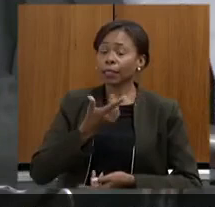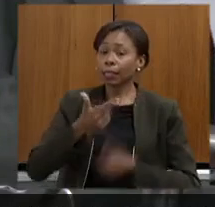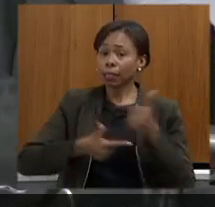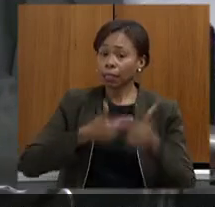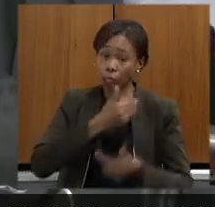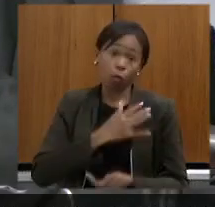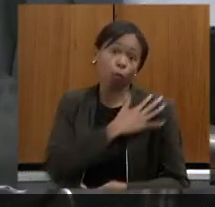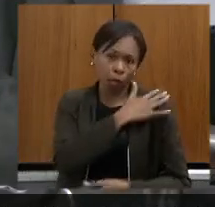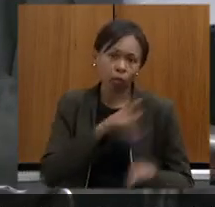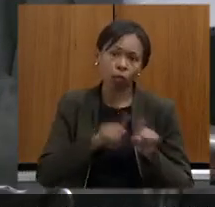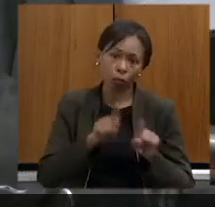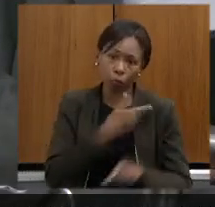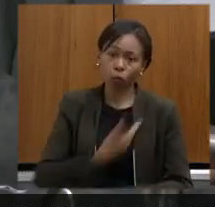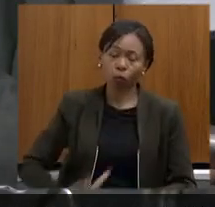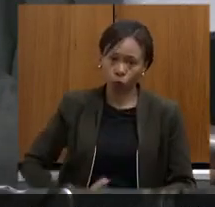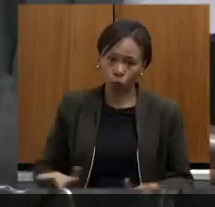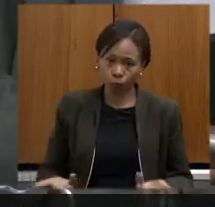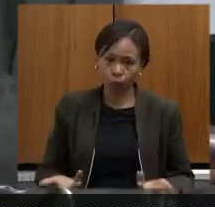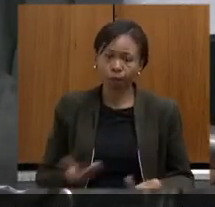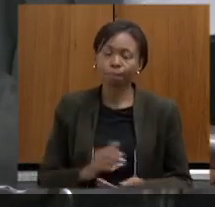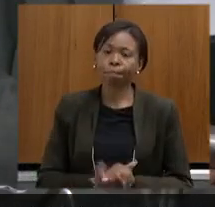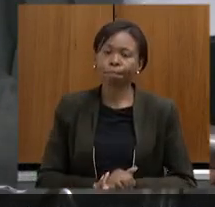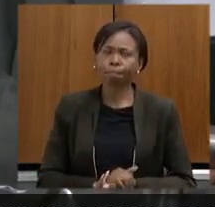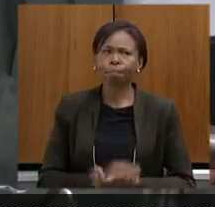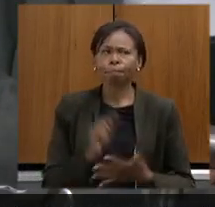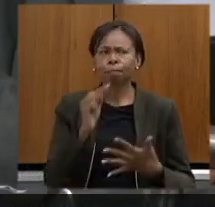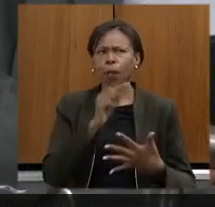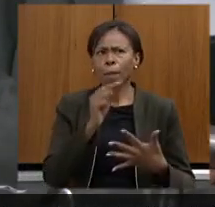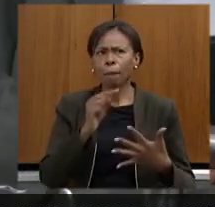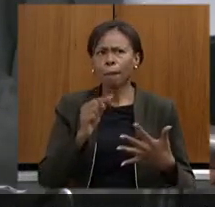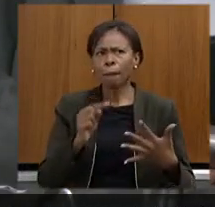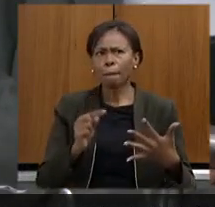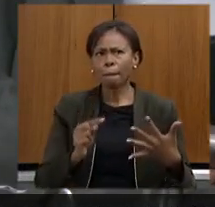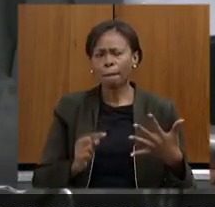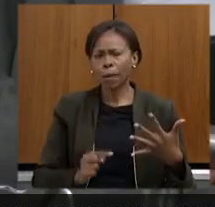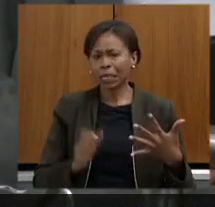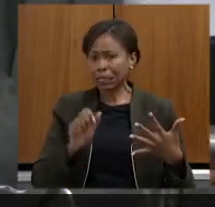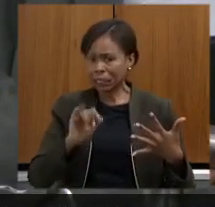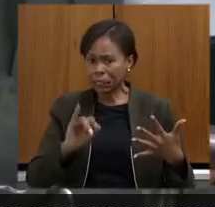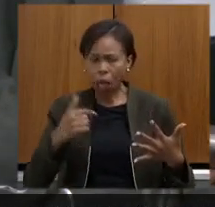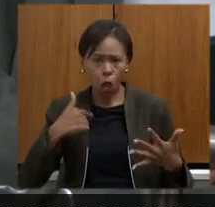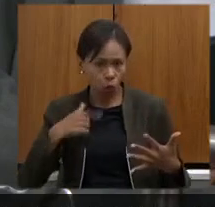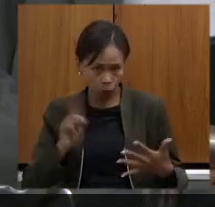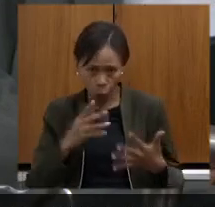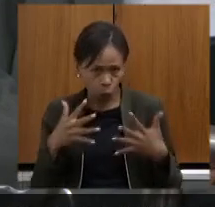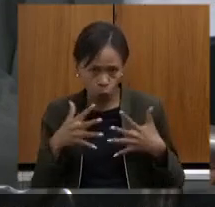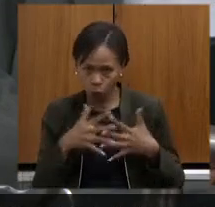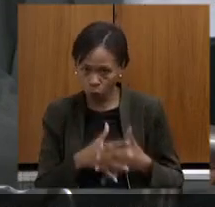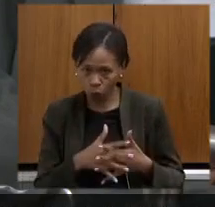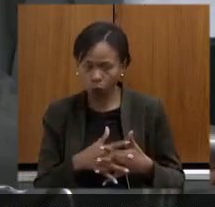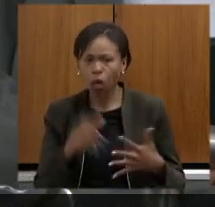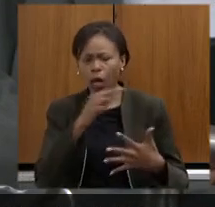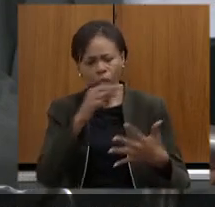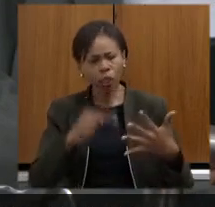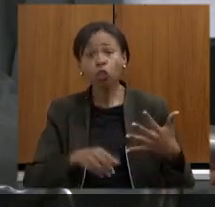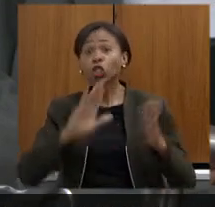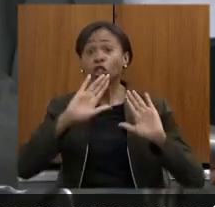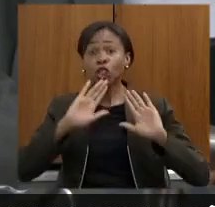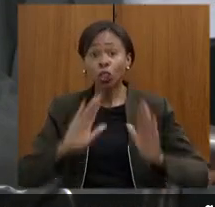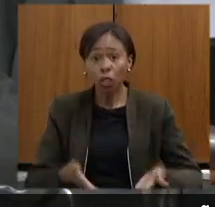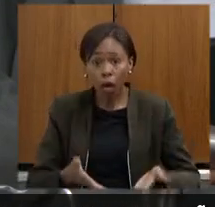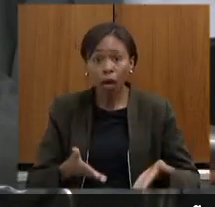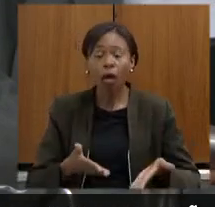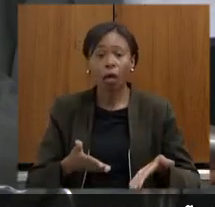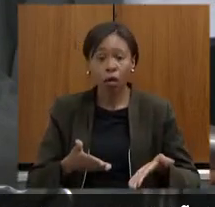de militares.com essas questões se o nosso entendimento não estiver equivocado Elas já estão vigentes a partir